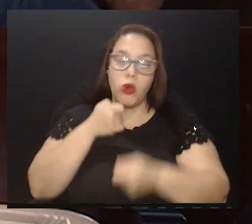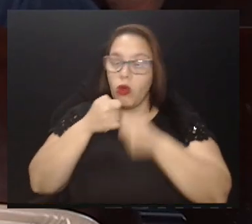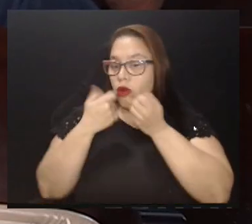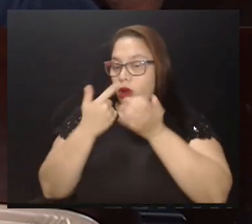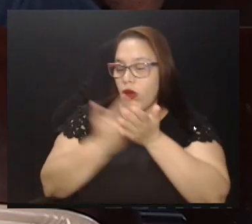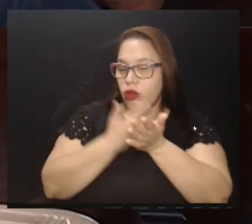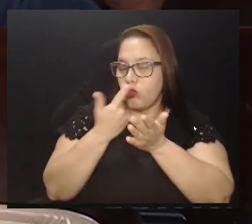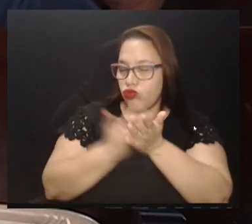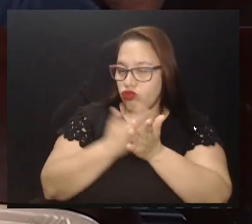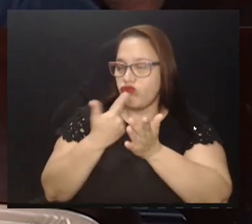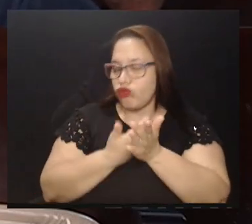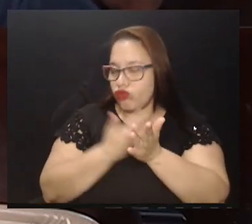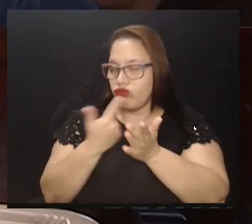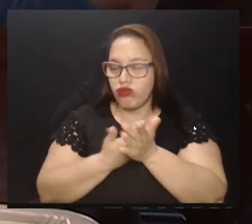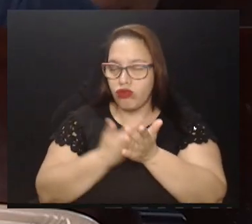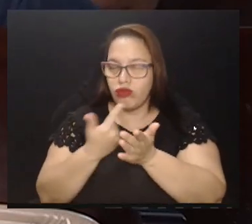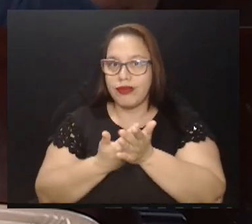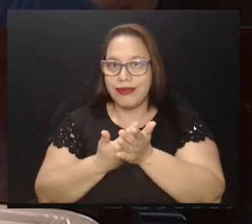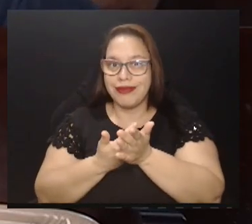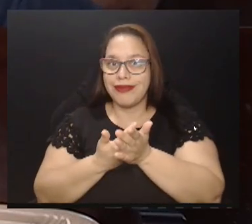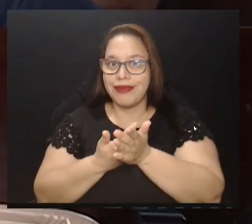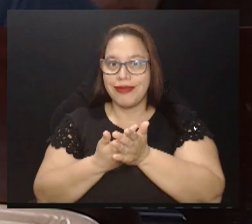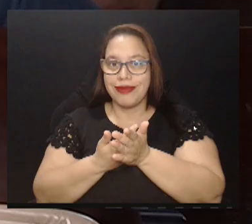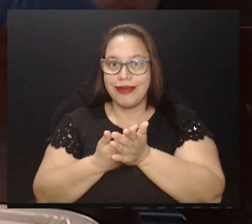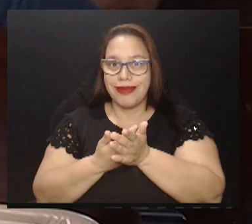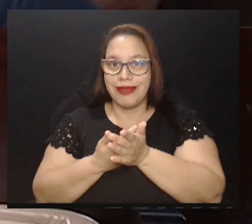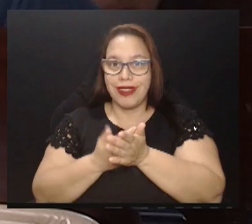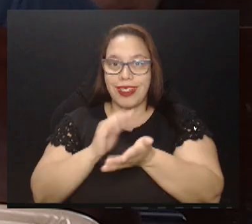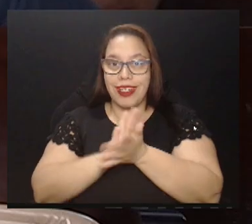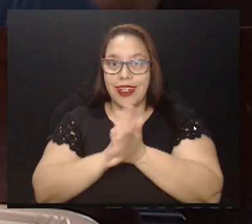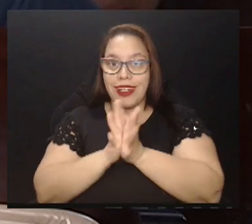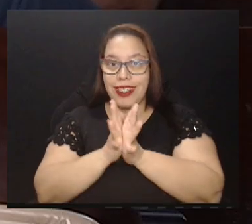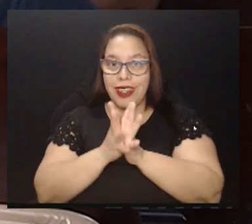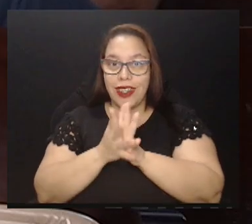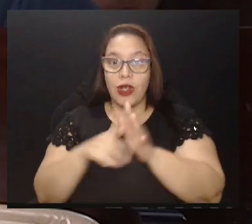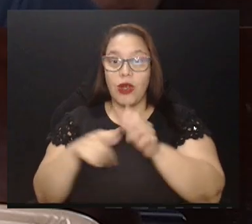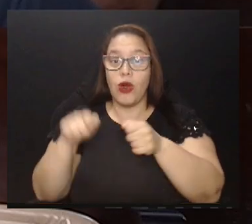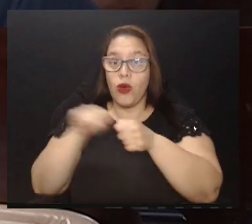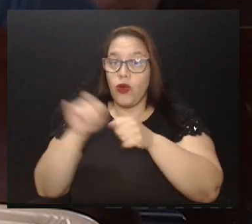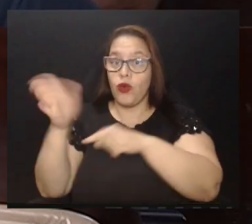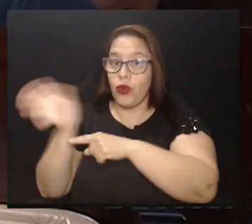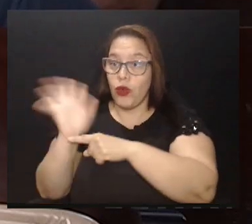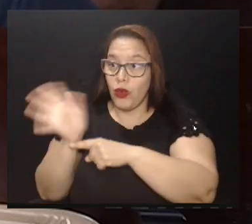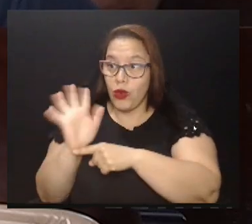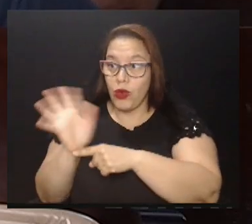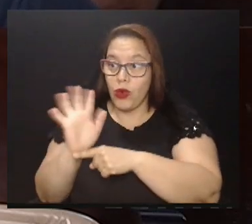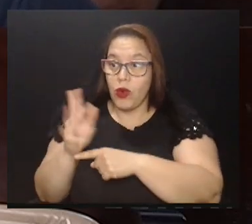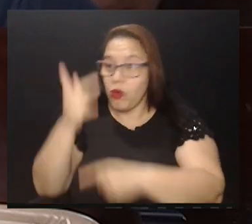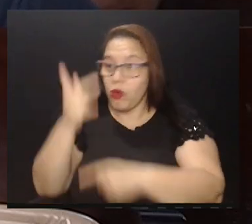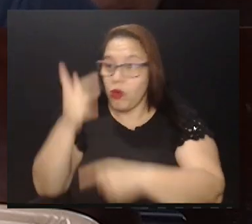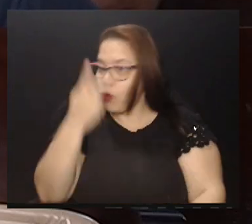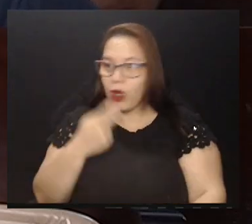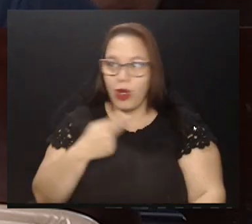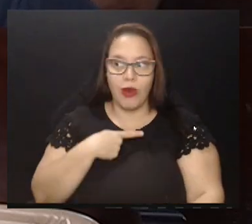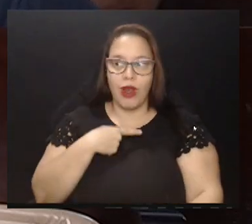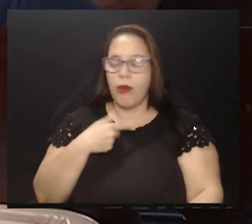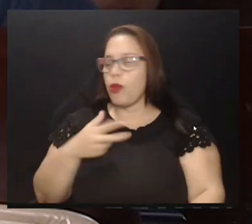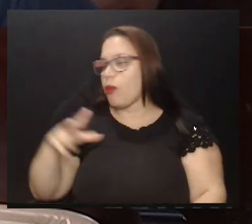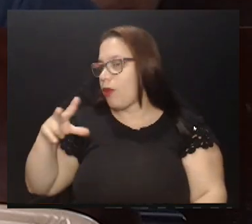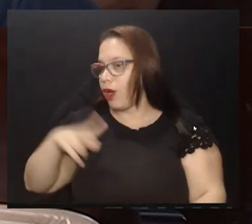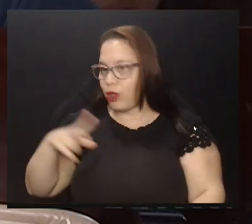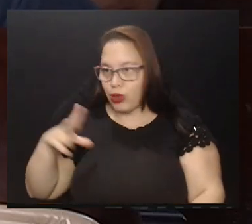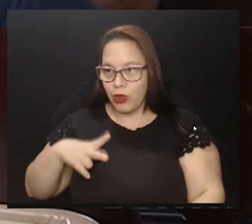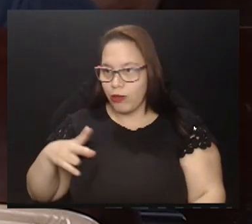Eu devassei a vida dela e fiz um filme que, assim, é muito pessoal, é muito particular, tem muito a ver, assim, com,